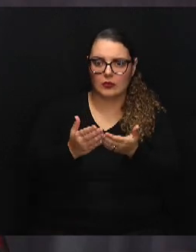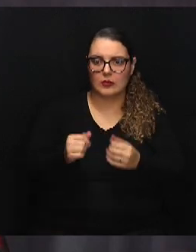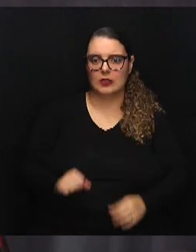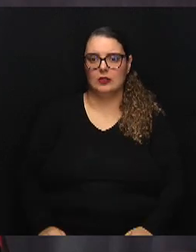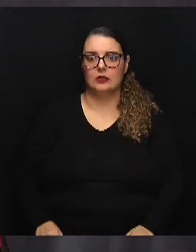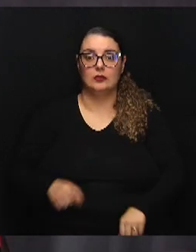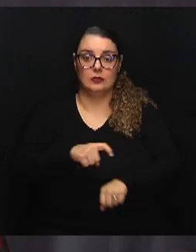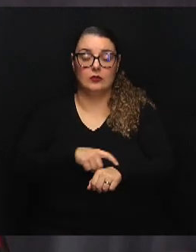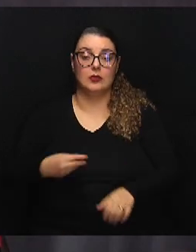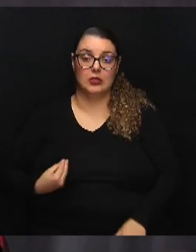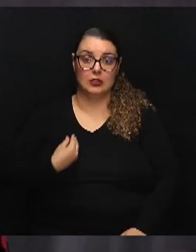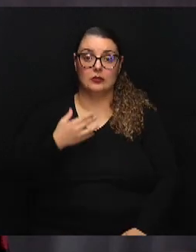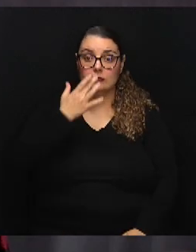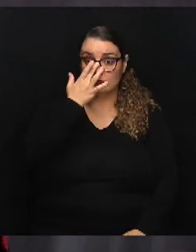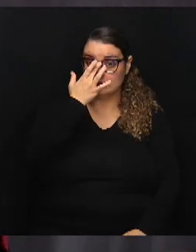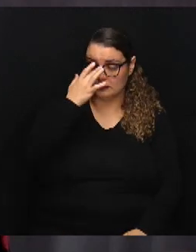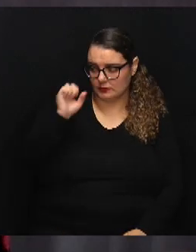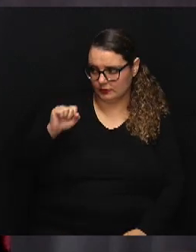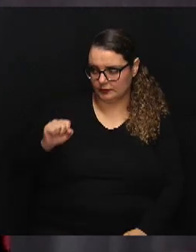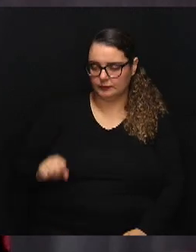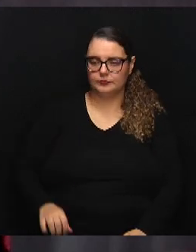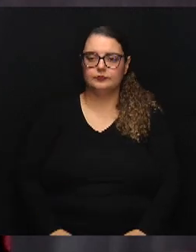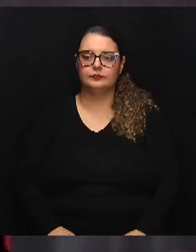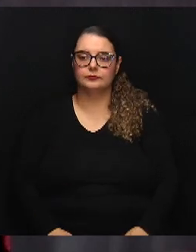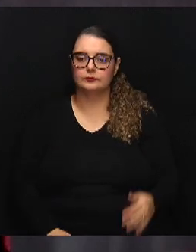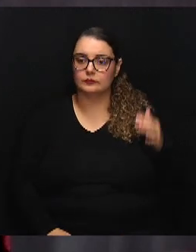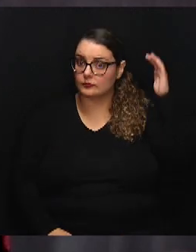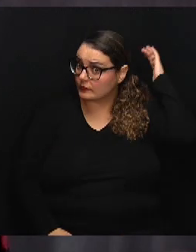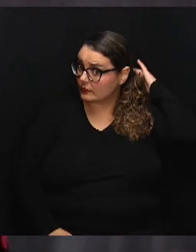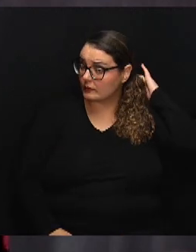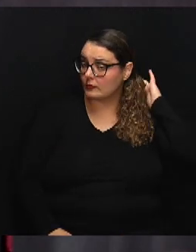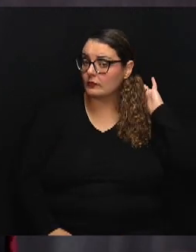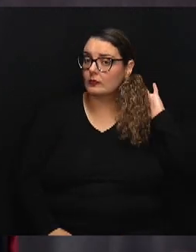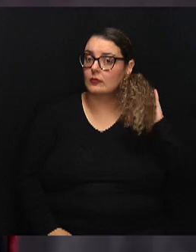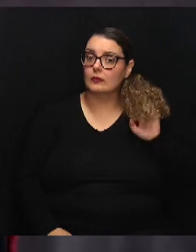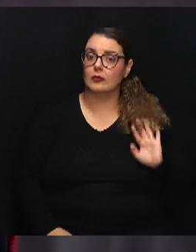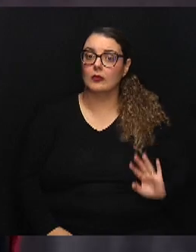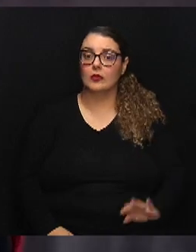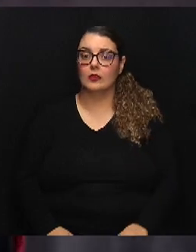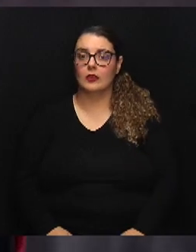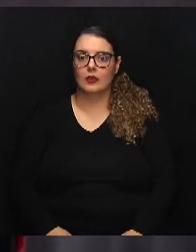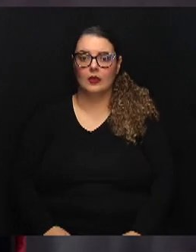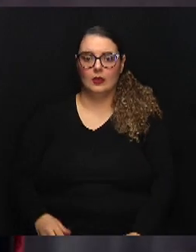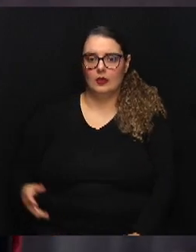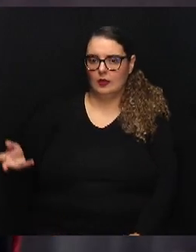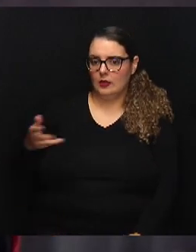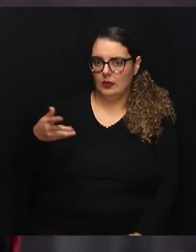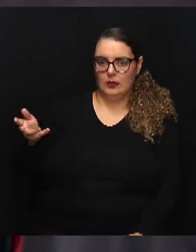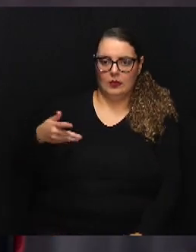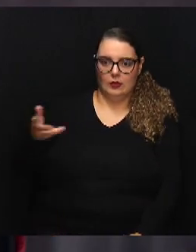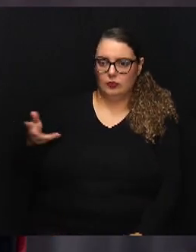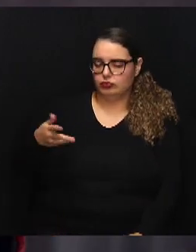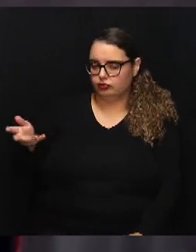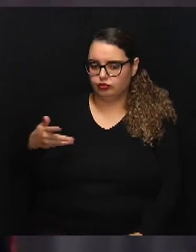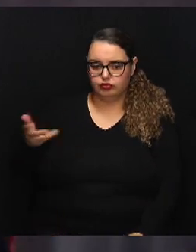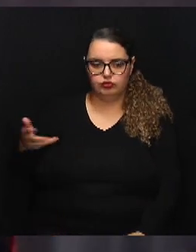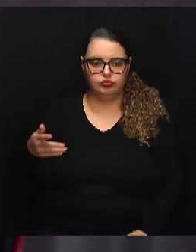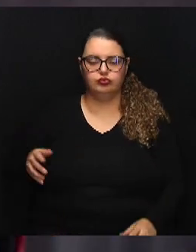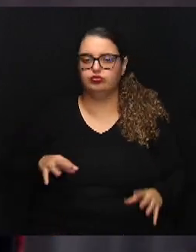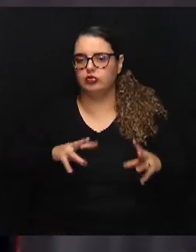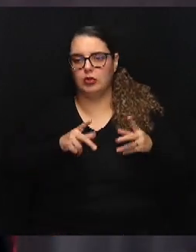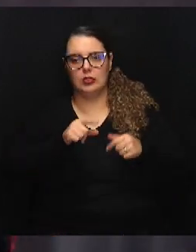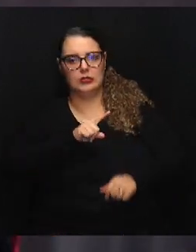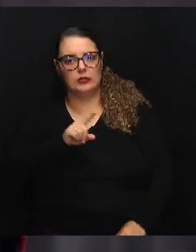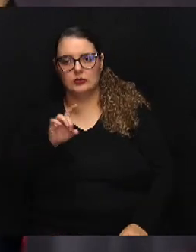gente vive, né? A gente está vivendo um momento de uma velocidade, né, enorme, não só com os avanços